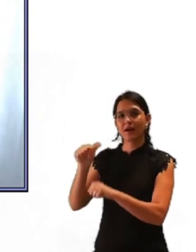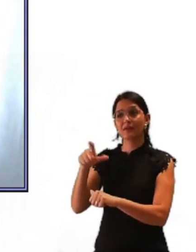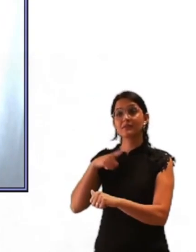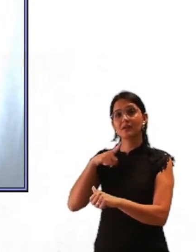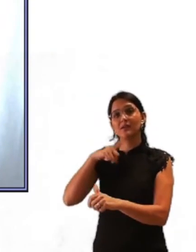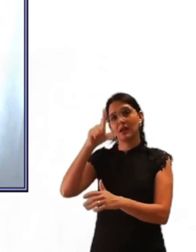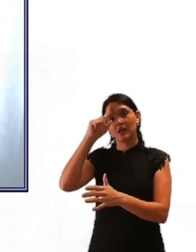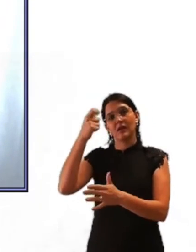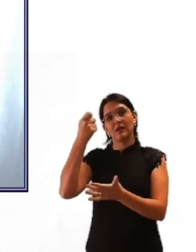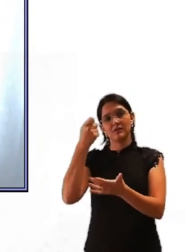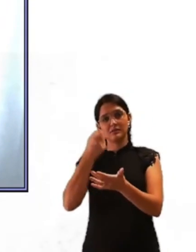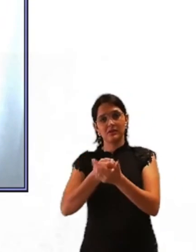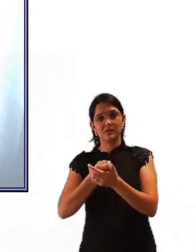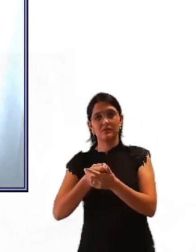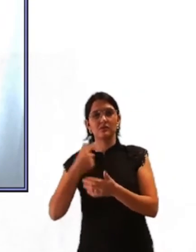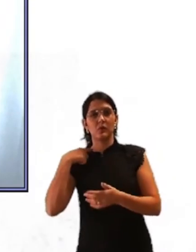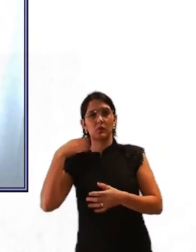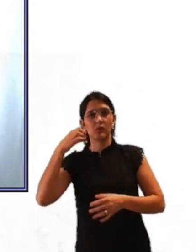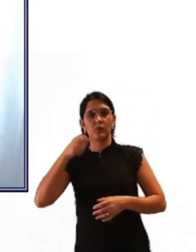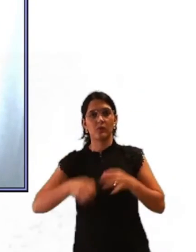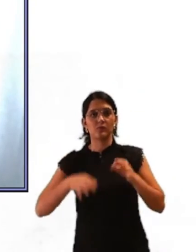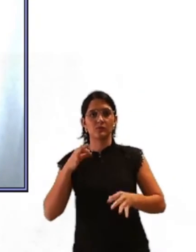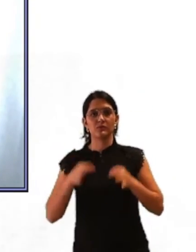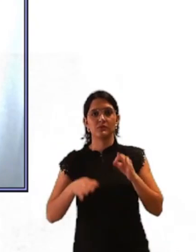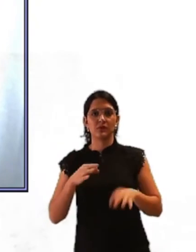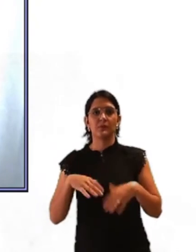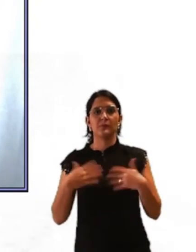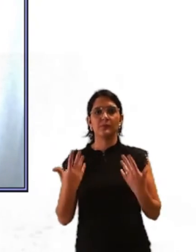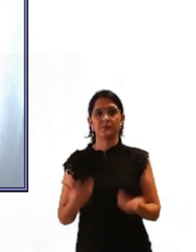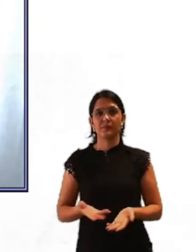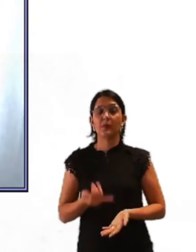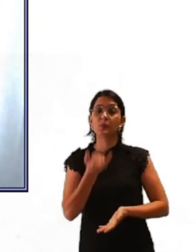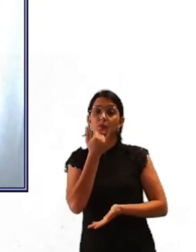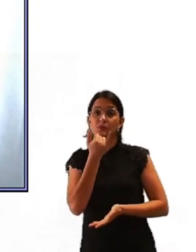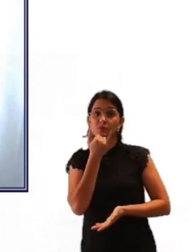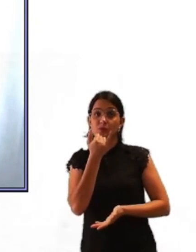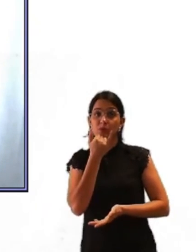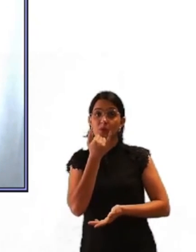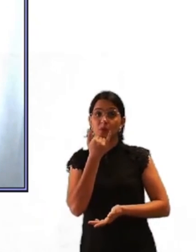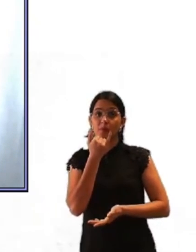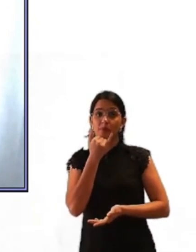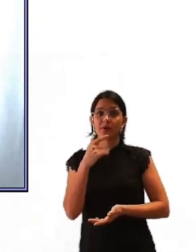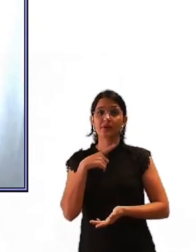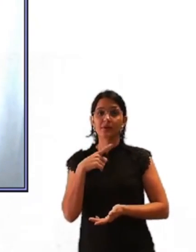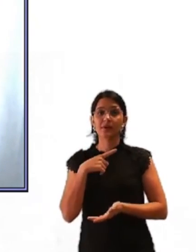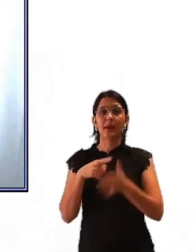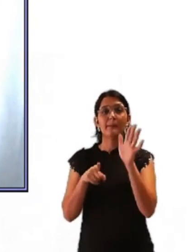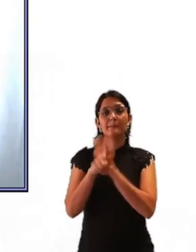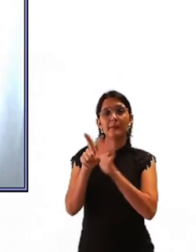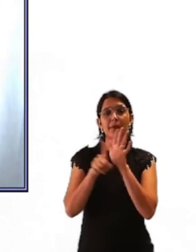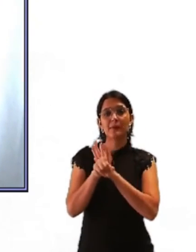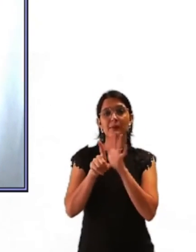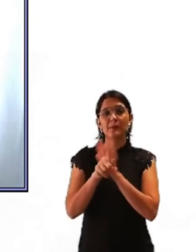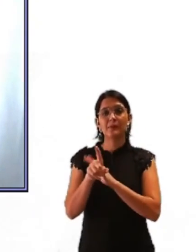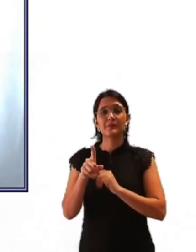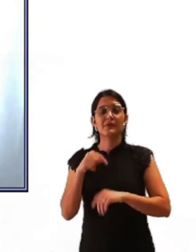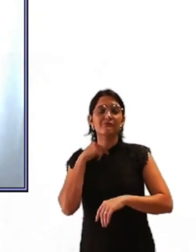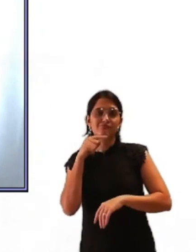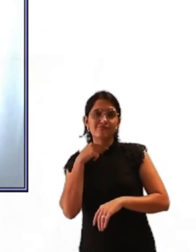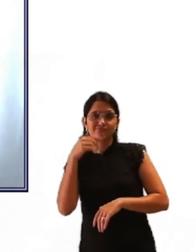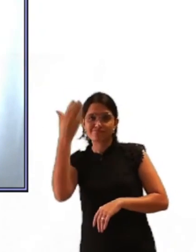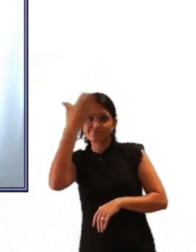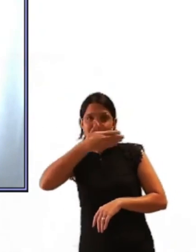decisão judicial. Desculpa aí se eu não consegui responder todas, eu fui olhando aqui, pode eventualmente ter passado